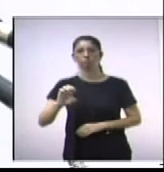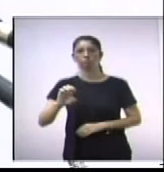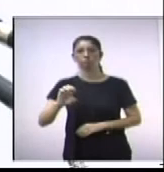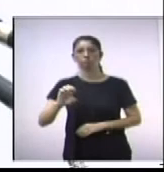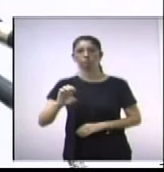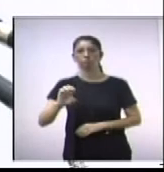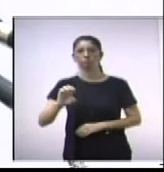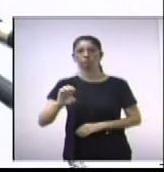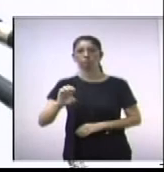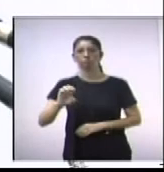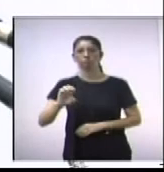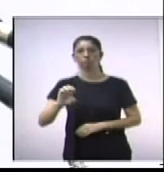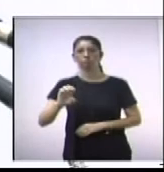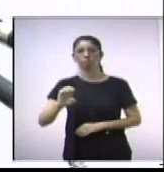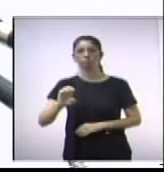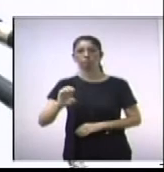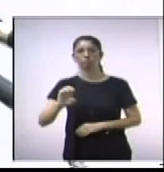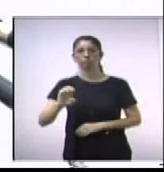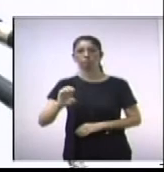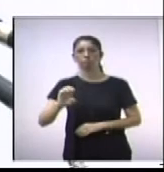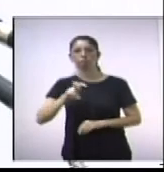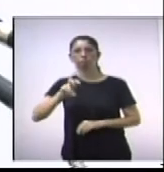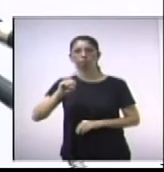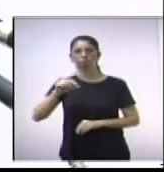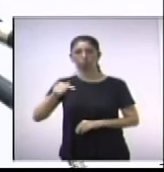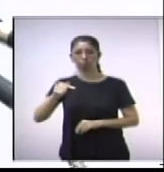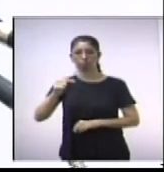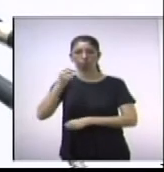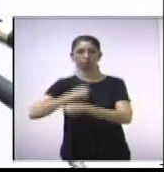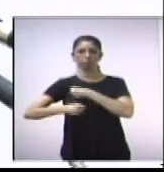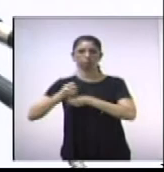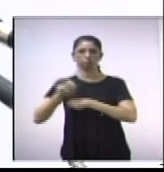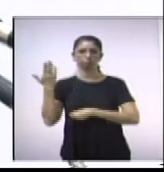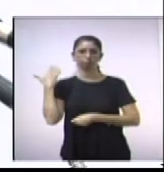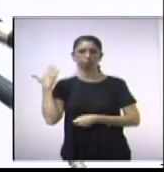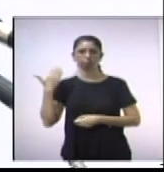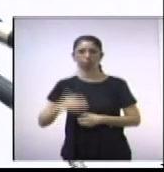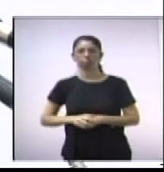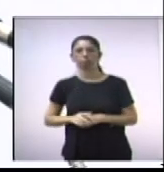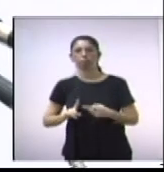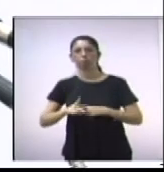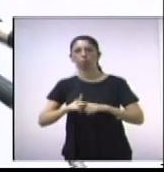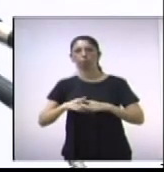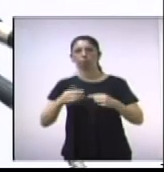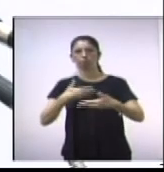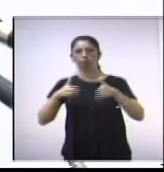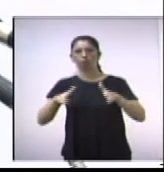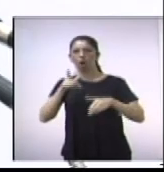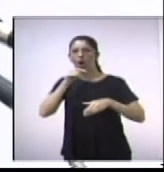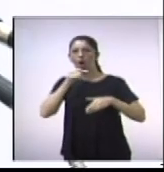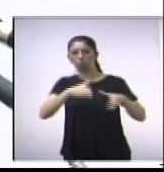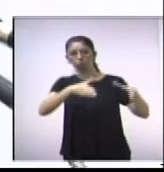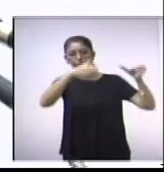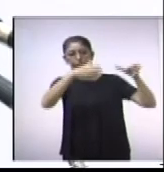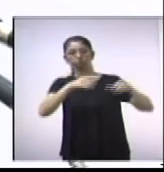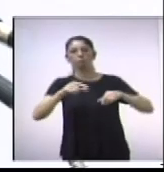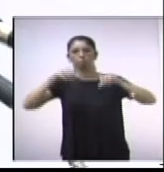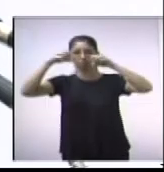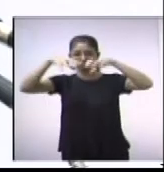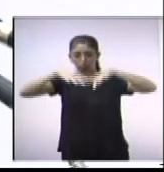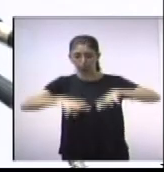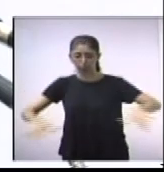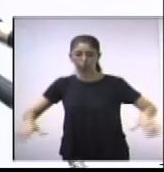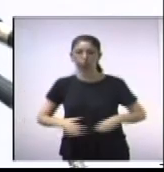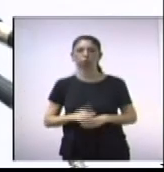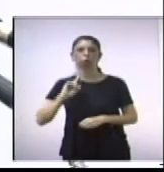informações ao executivo sobre a indicação número 507/2014, que solicitou a manutenção nas caixas de água fluvial e de esgoto localizado